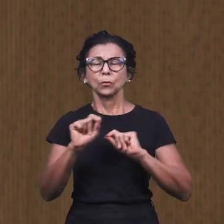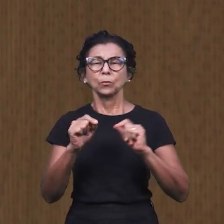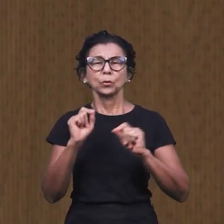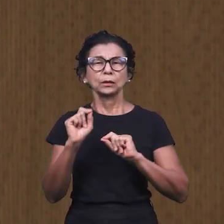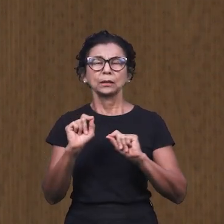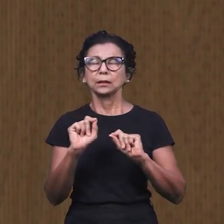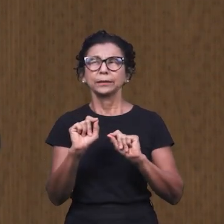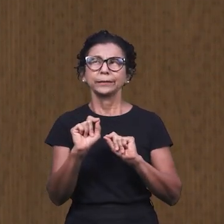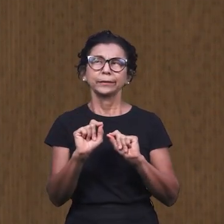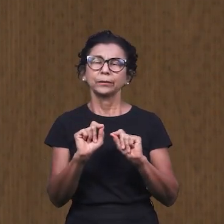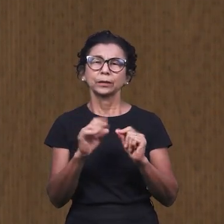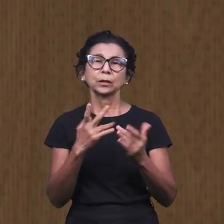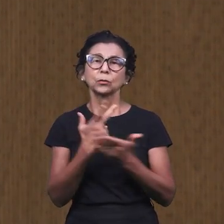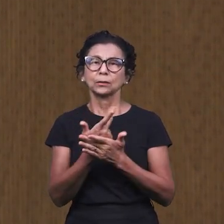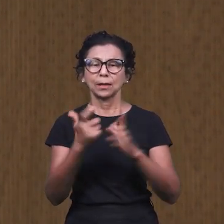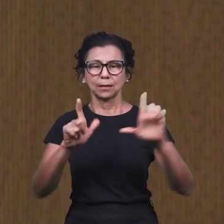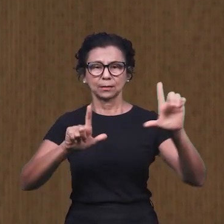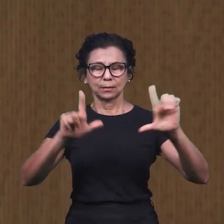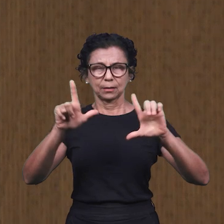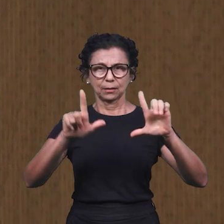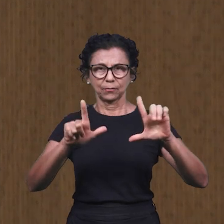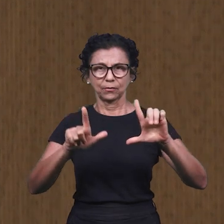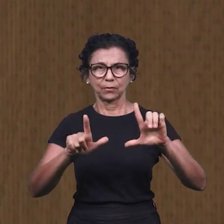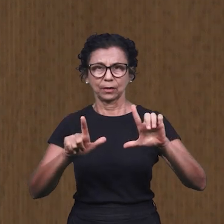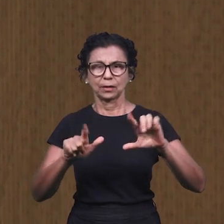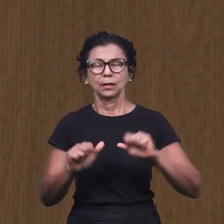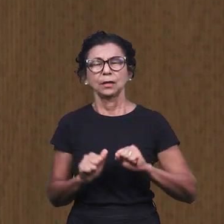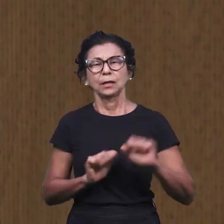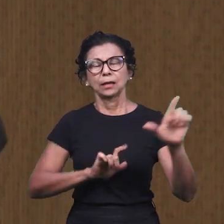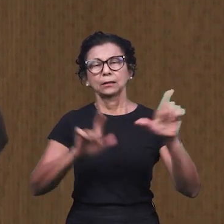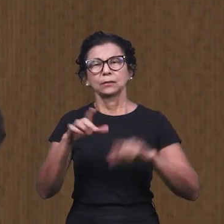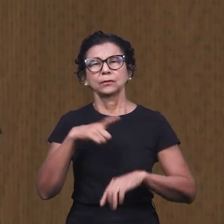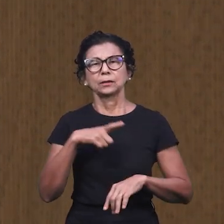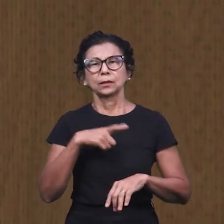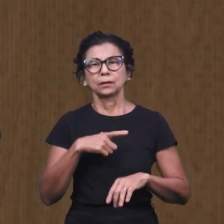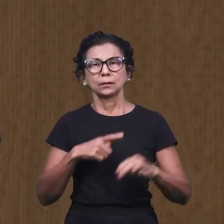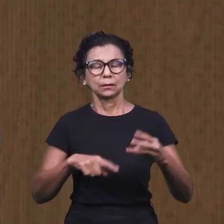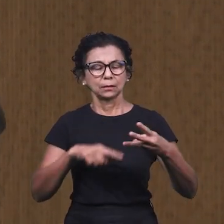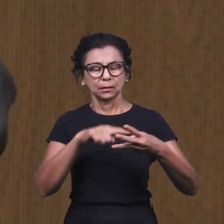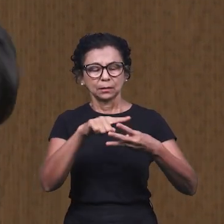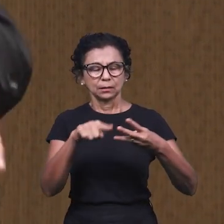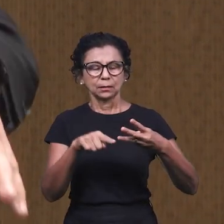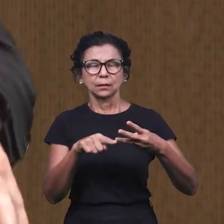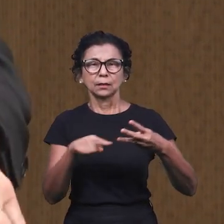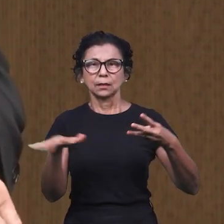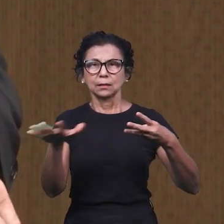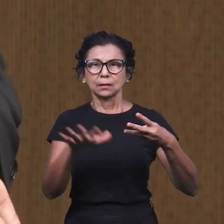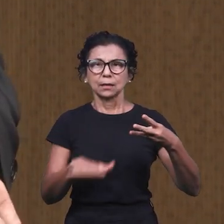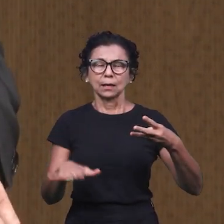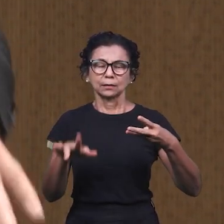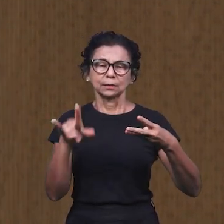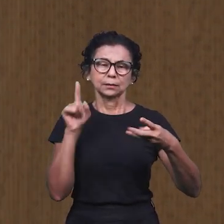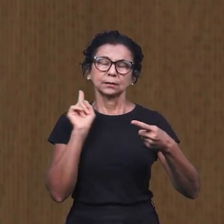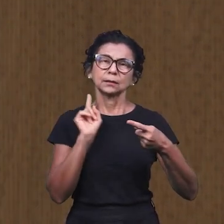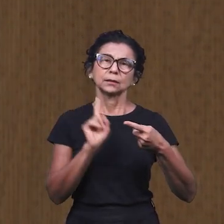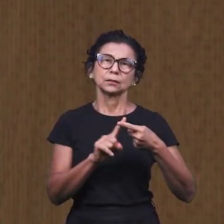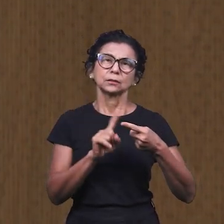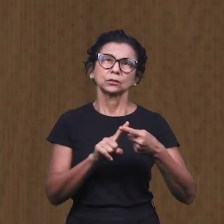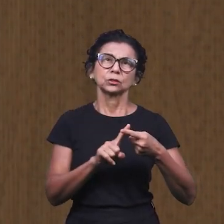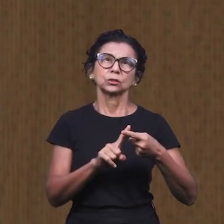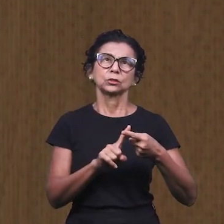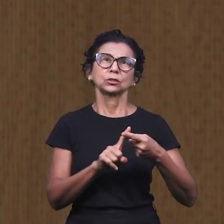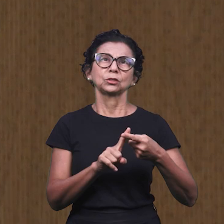televisão, a televisão tem 3 áreas, né? Assim, tem a área de produção, a